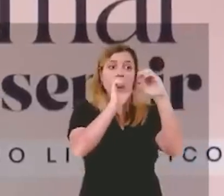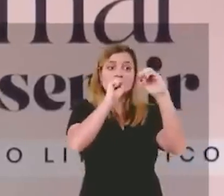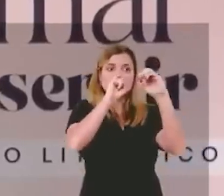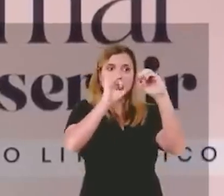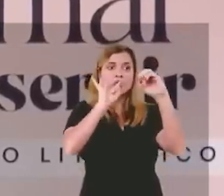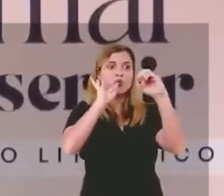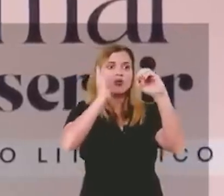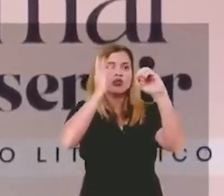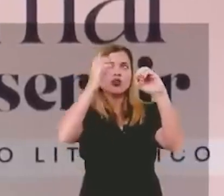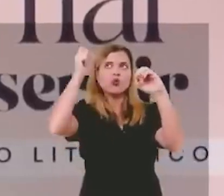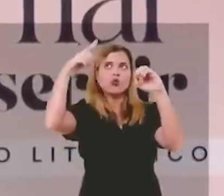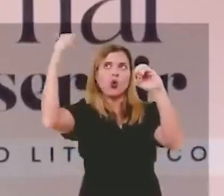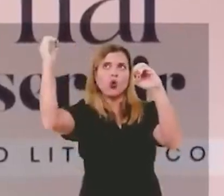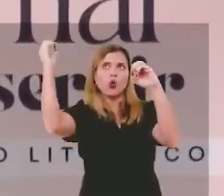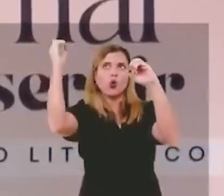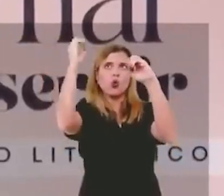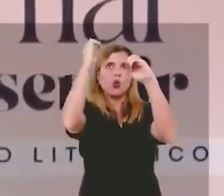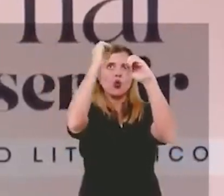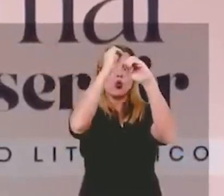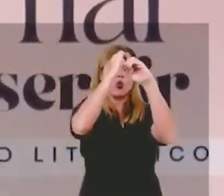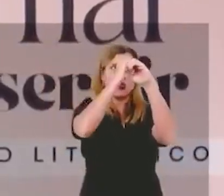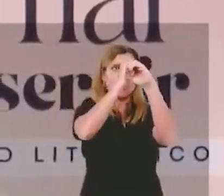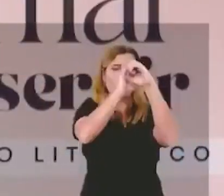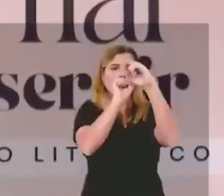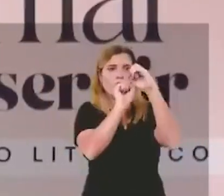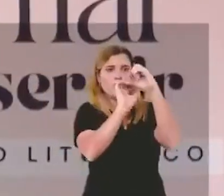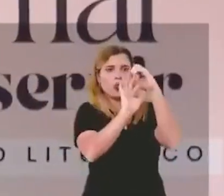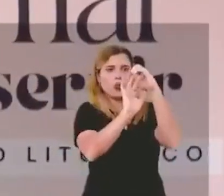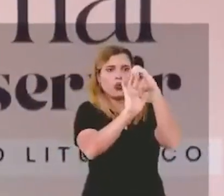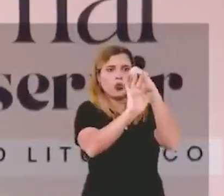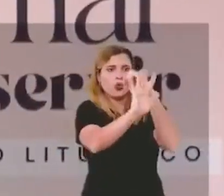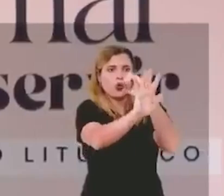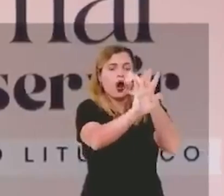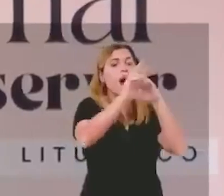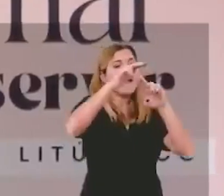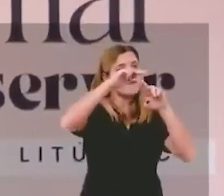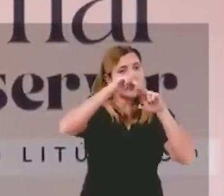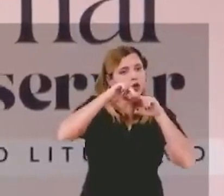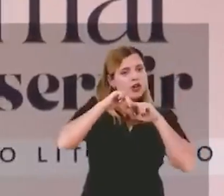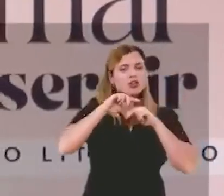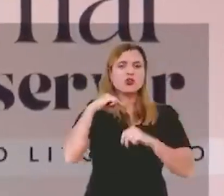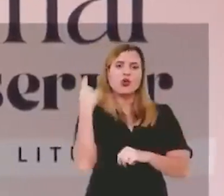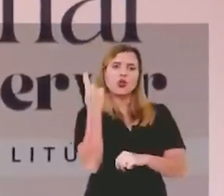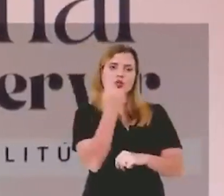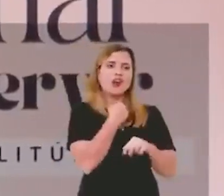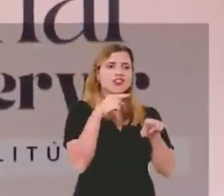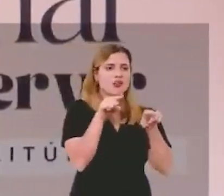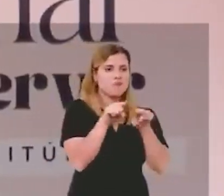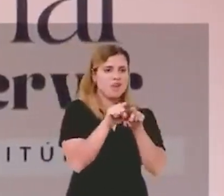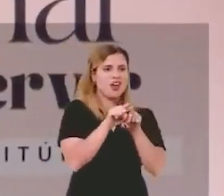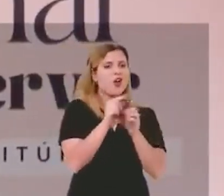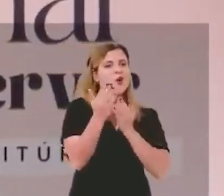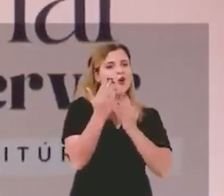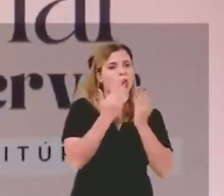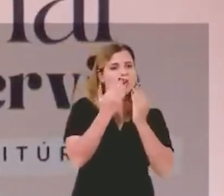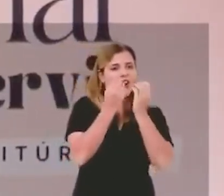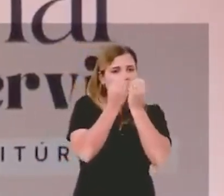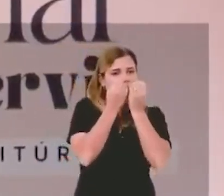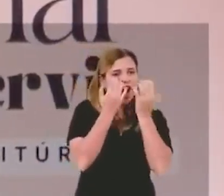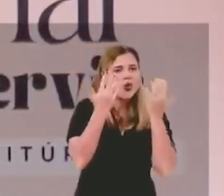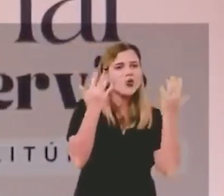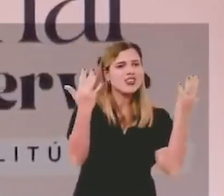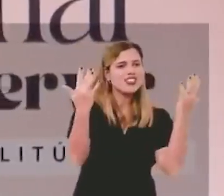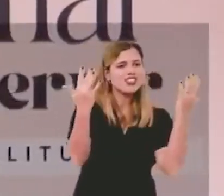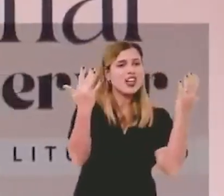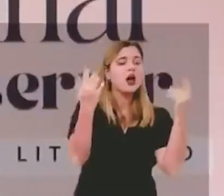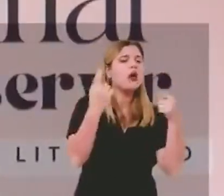luz do mundo. A igreja não tem luz própria. A igreja só brilha na medida em que ela reflete